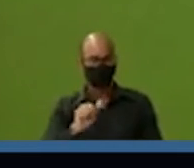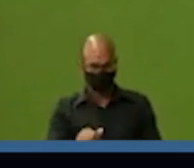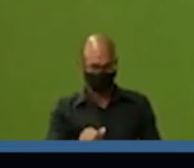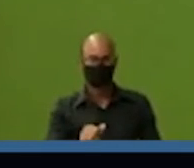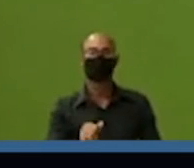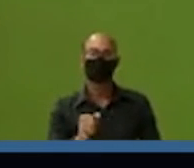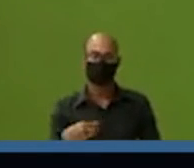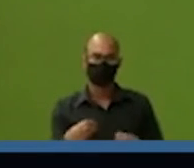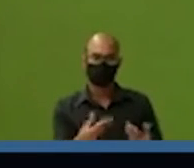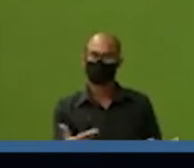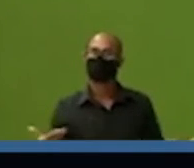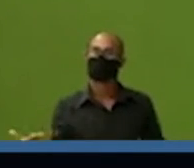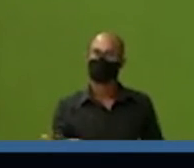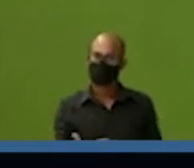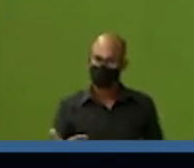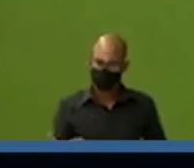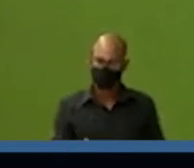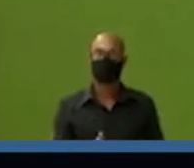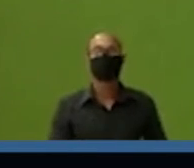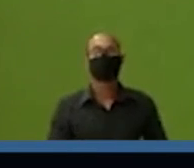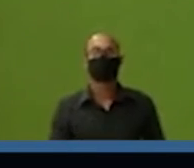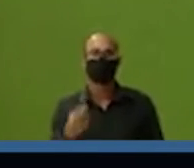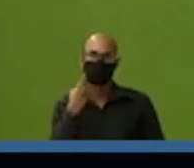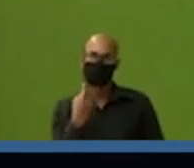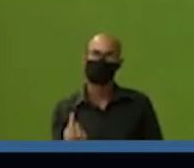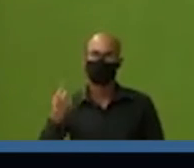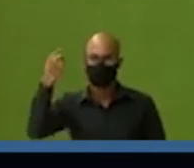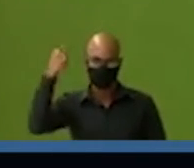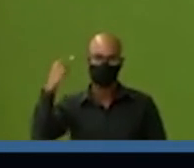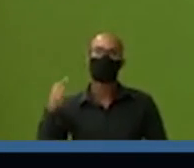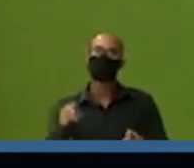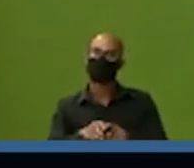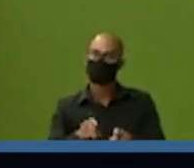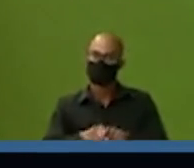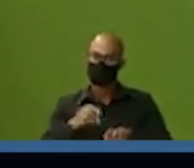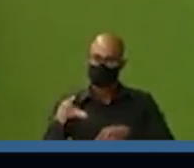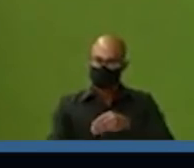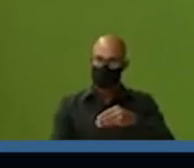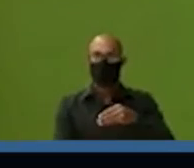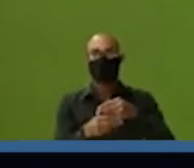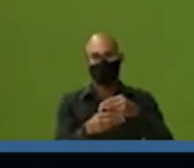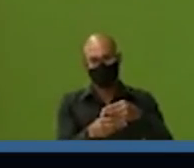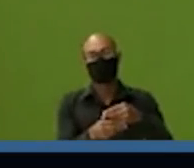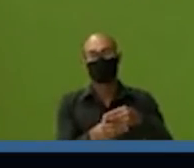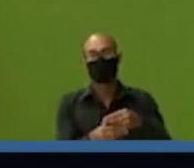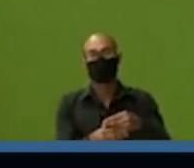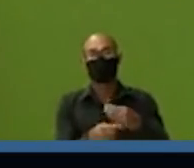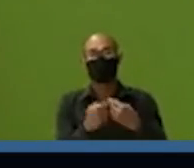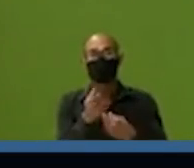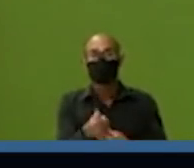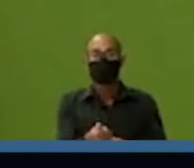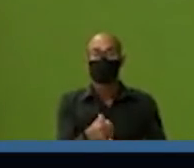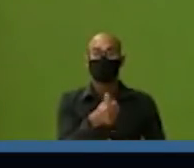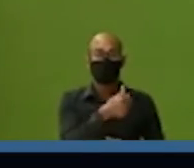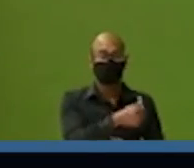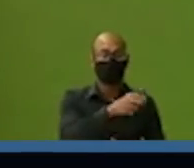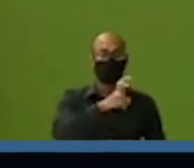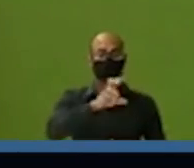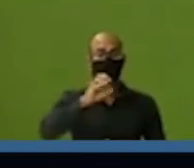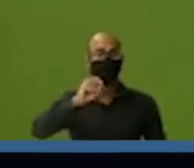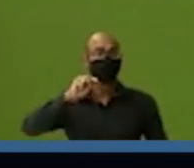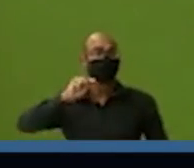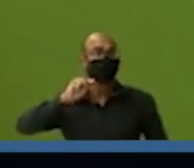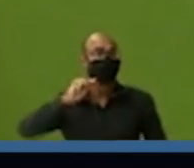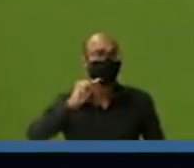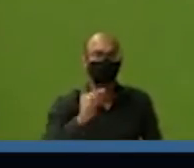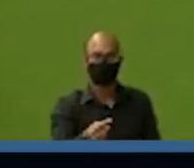65.750 recebidas, que foi encaminhado na sexta-feira, dá aqui um quantitativo de quase 150 mil